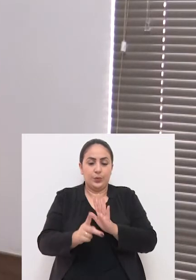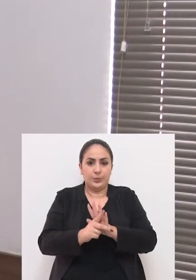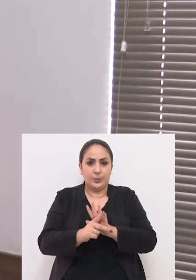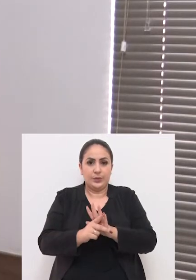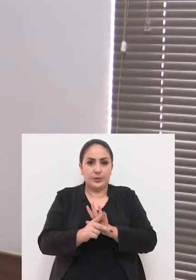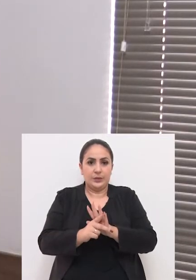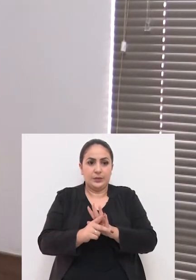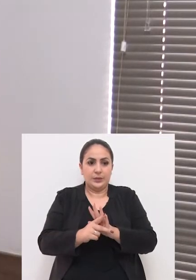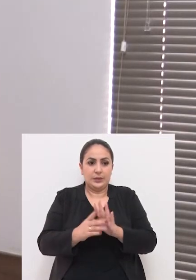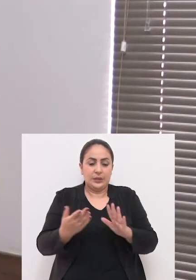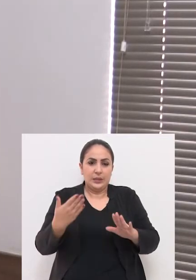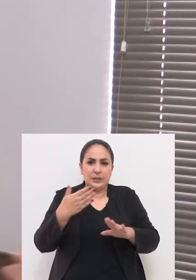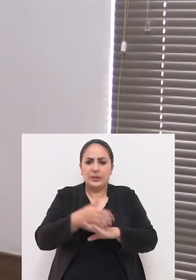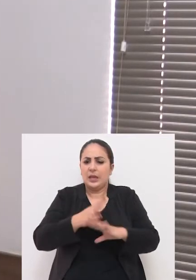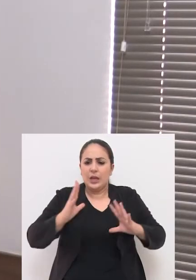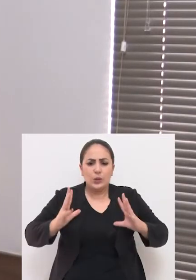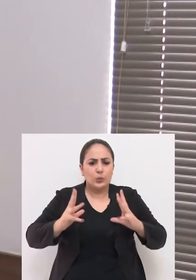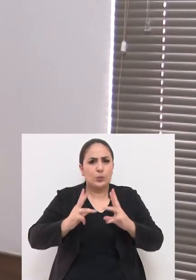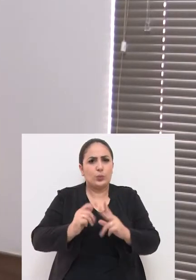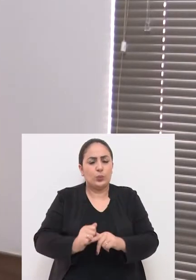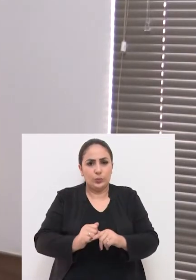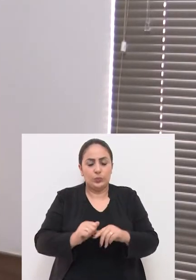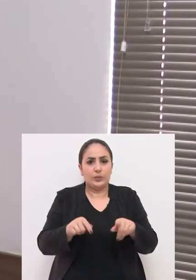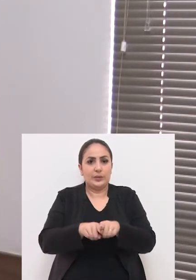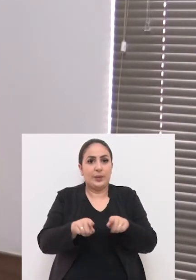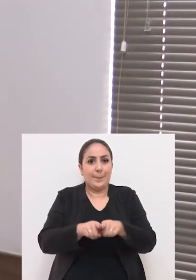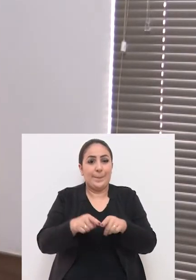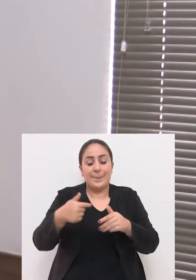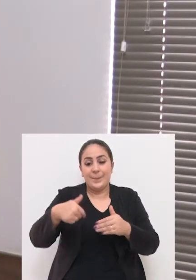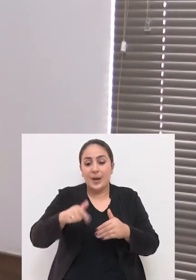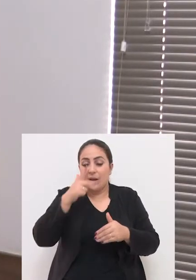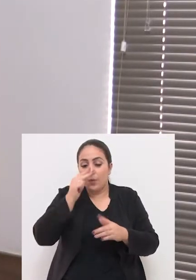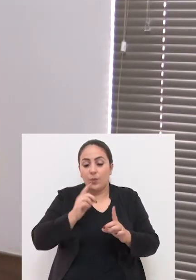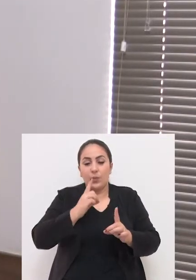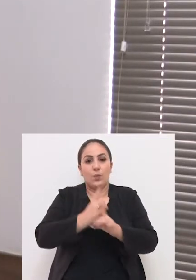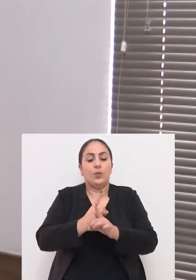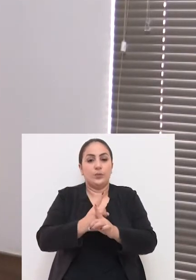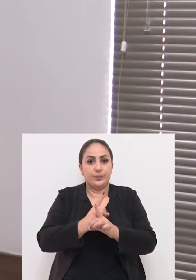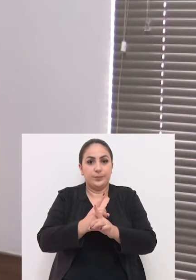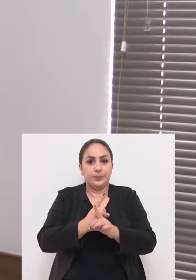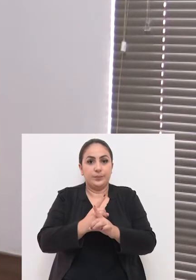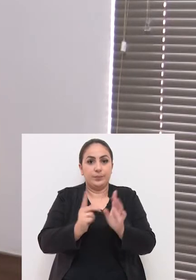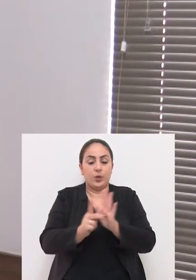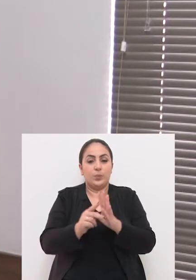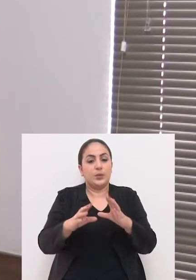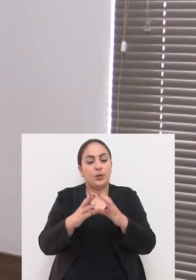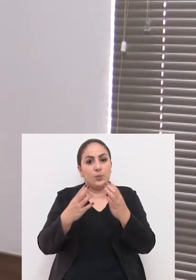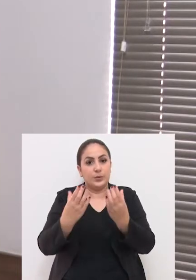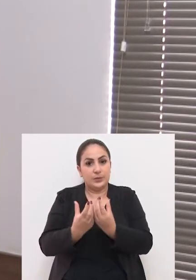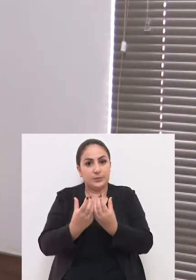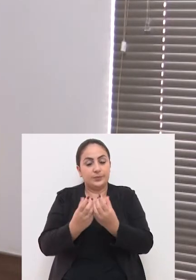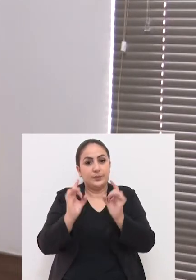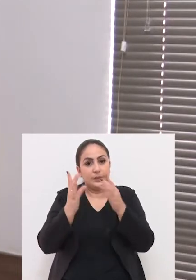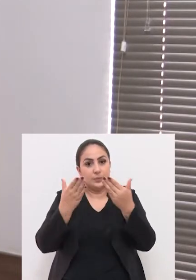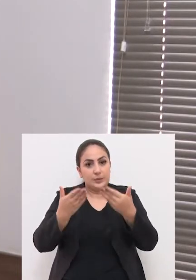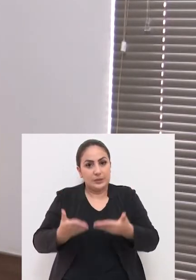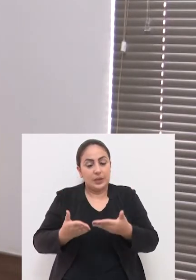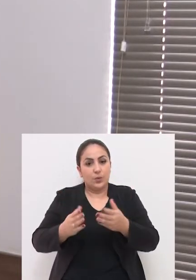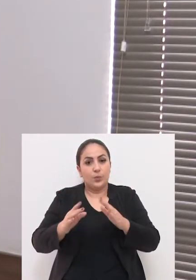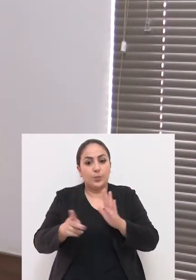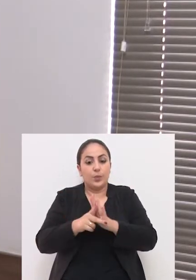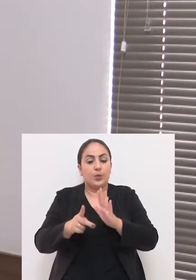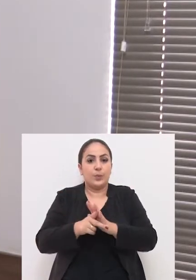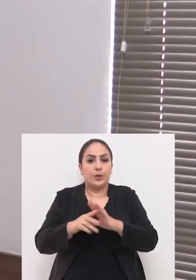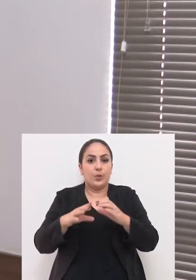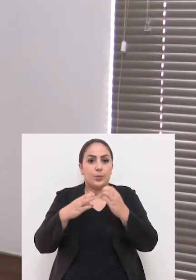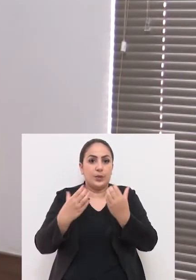projeto que integra tudo isso e vai ao encontro da comunidade, em